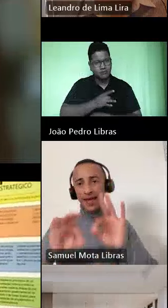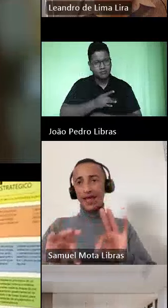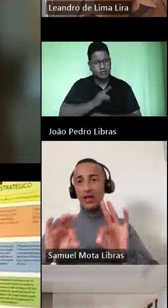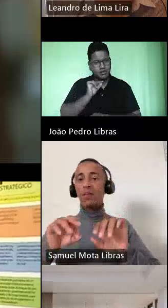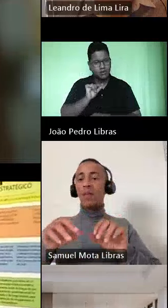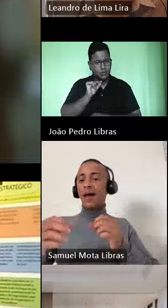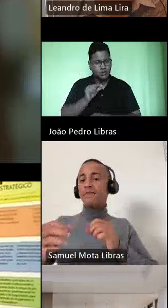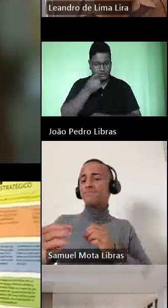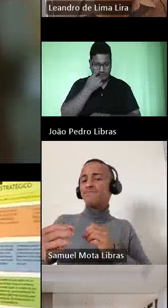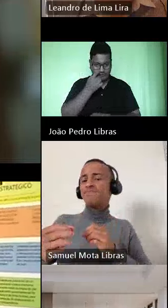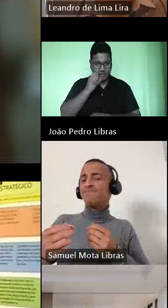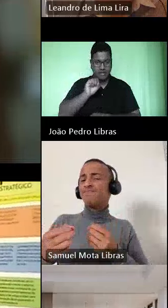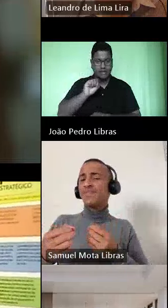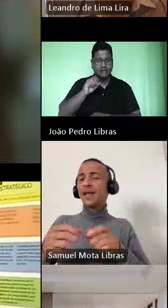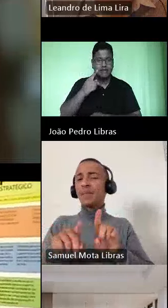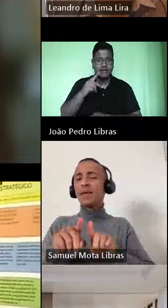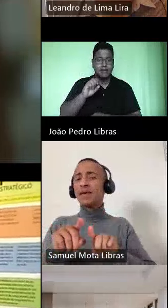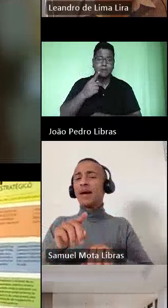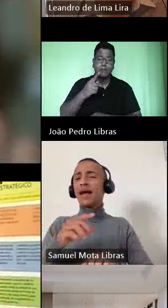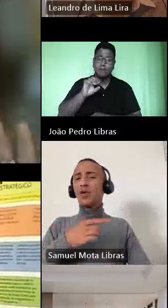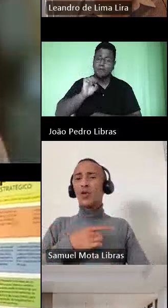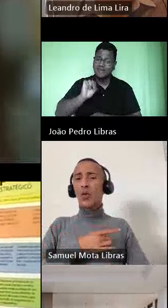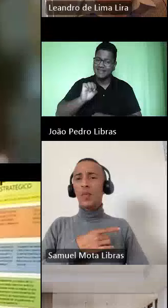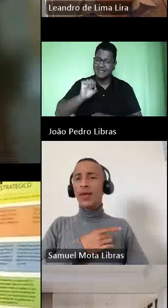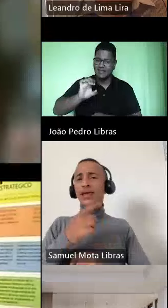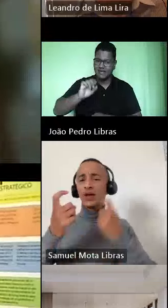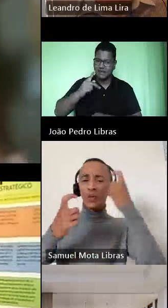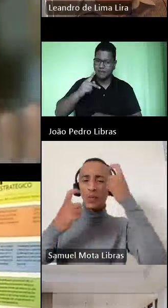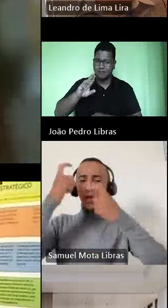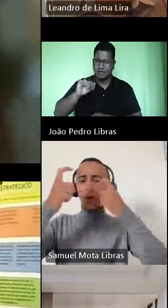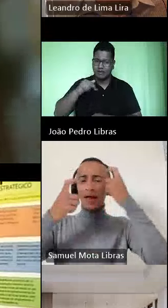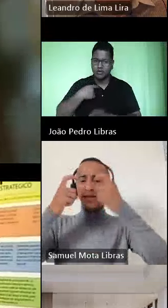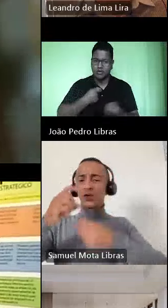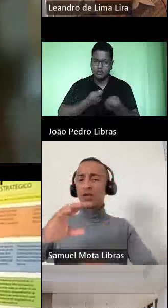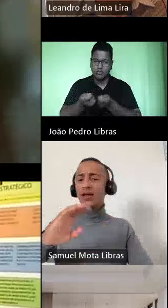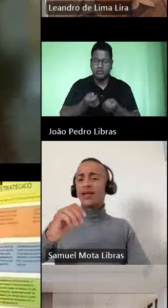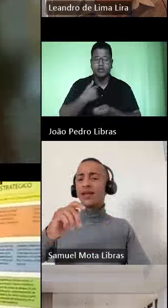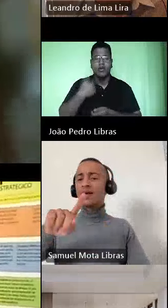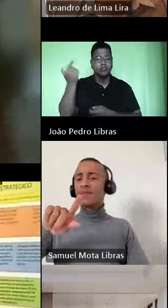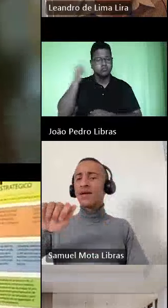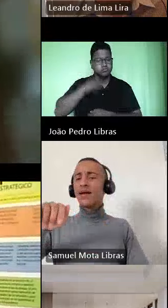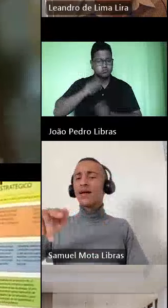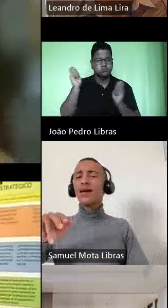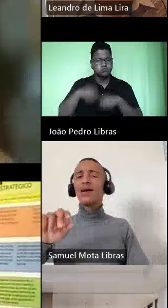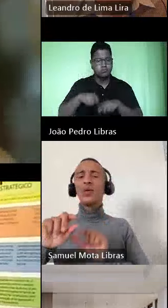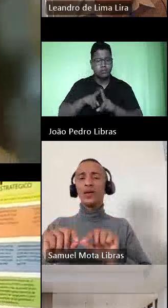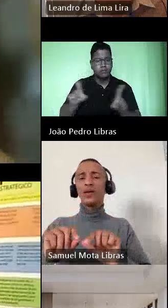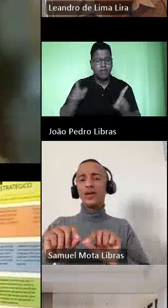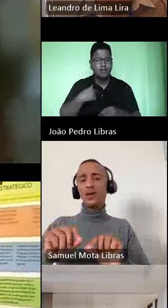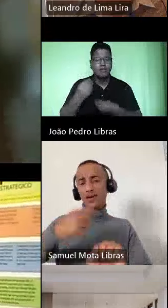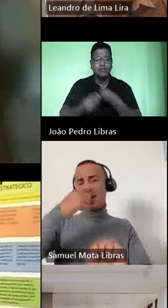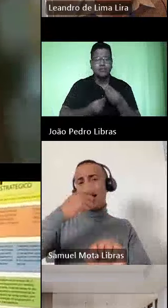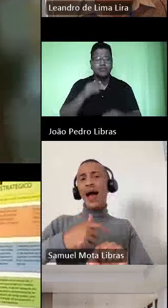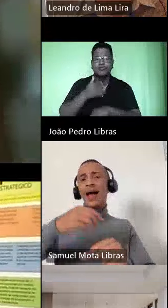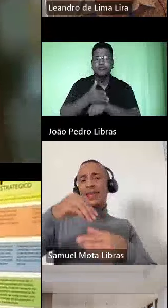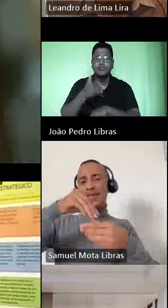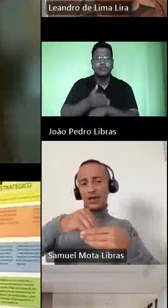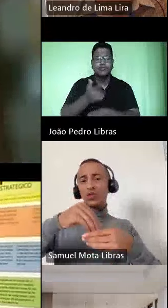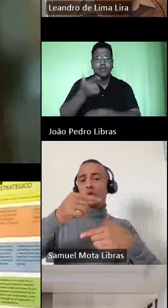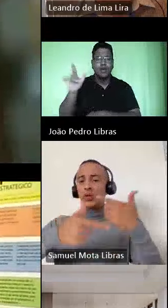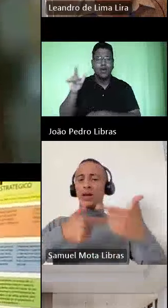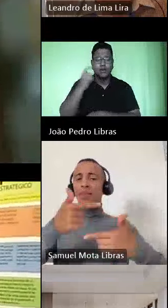da cplan preocupação da cplan era assim o que tá na minha governança eu consigo lidar agora como é que faz para esse outro órgão né